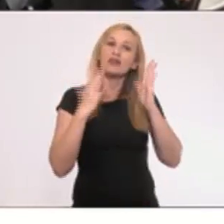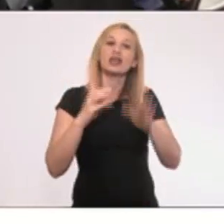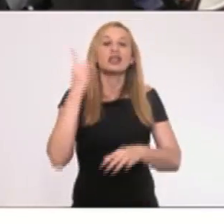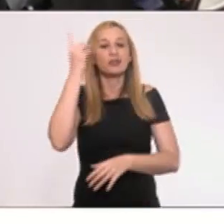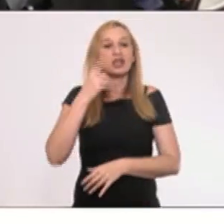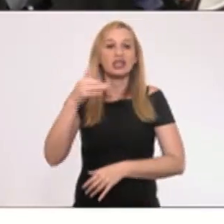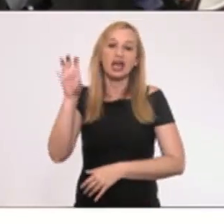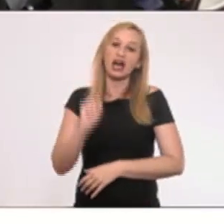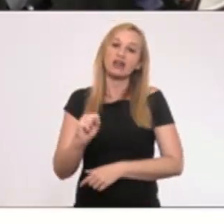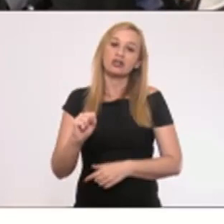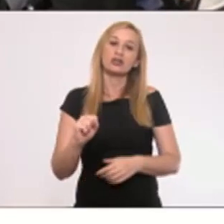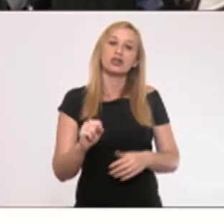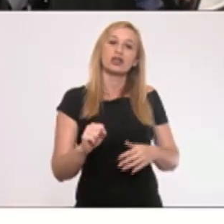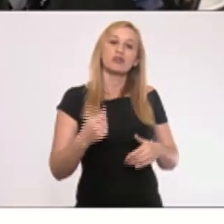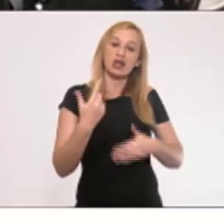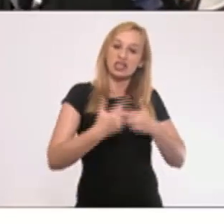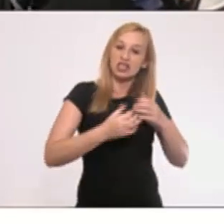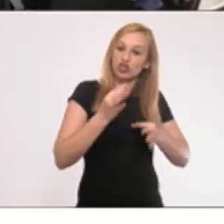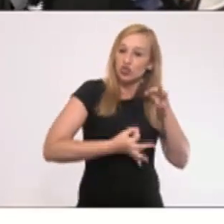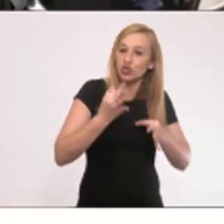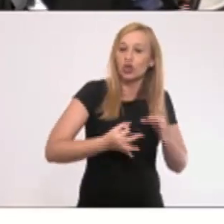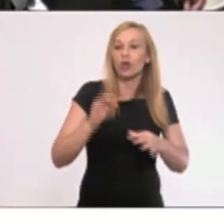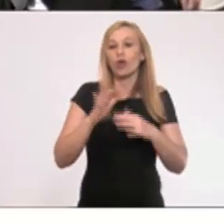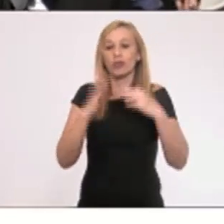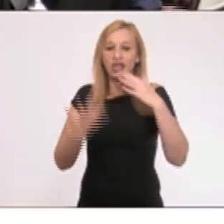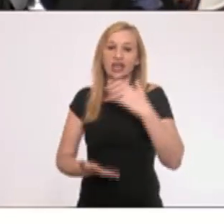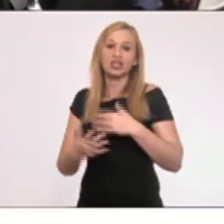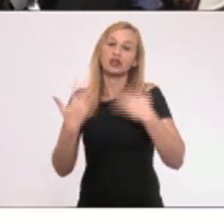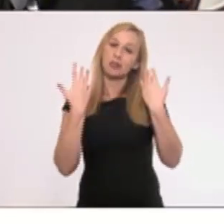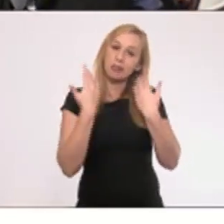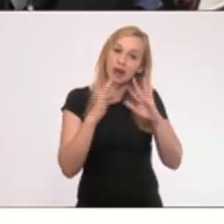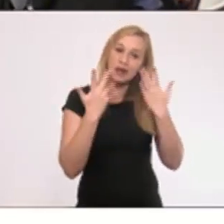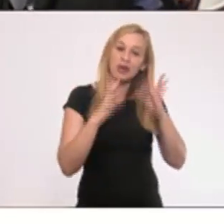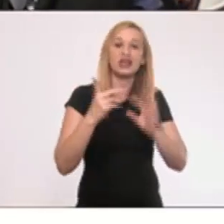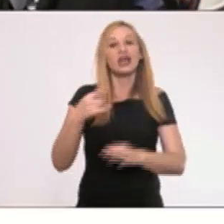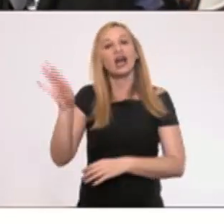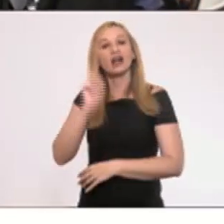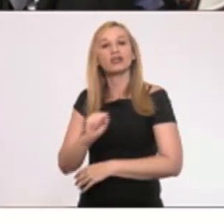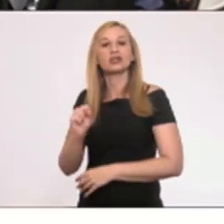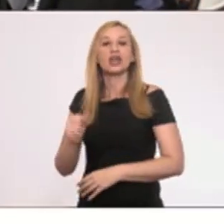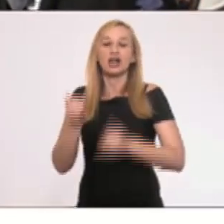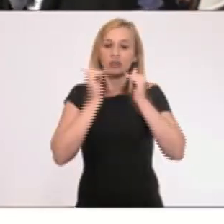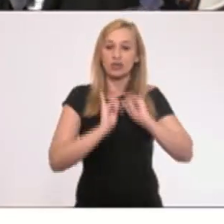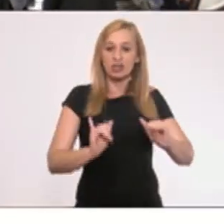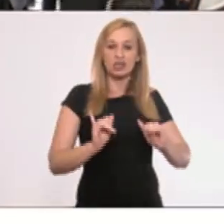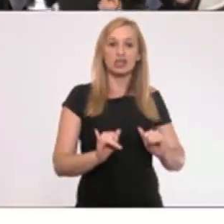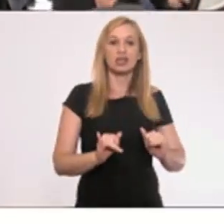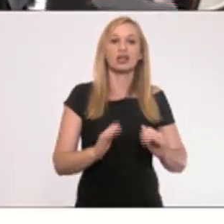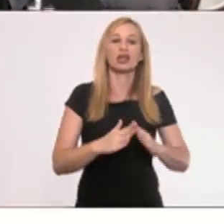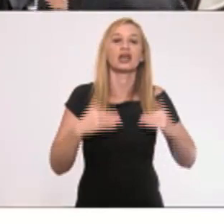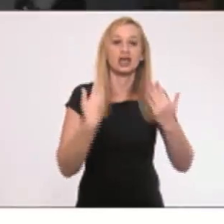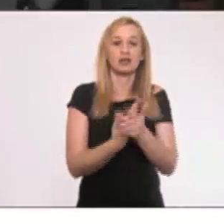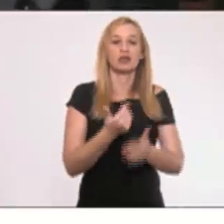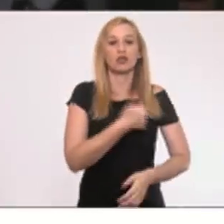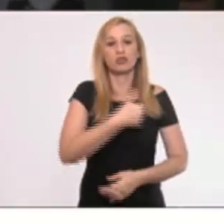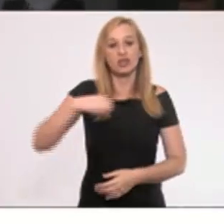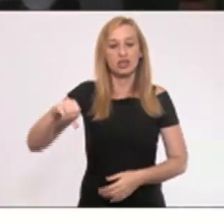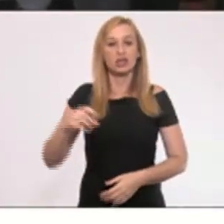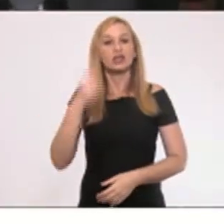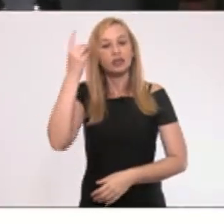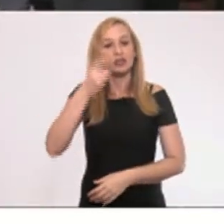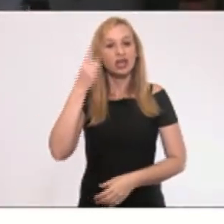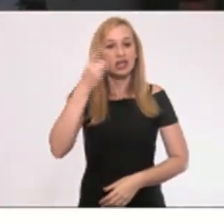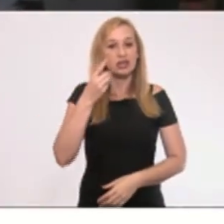Carlos Caiado por essa justa homenagem. Parabéns, Carlos Caiado. Anuncio, requerimento 68/2019 de autoria do deputado